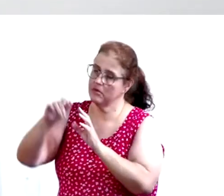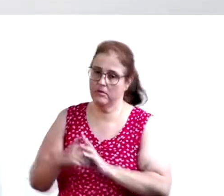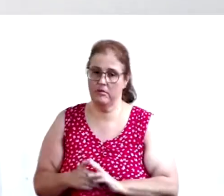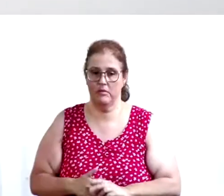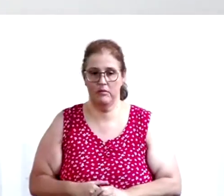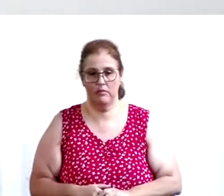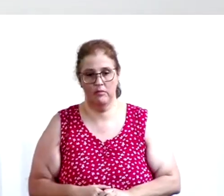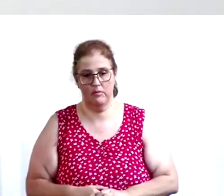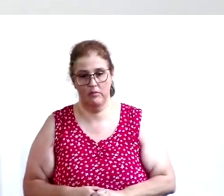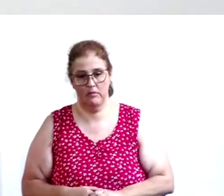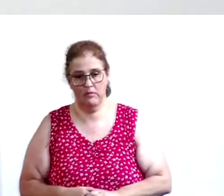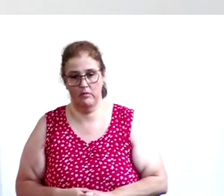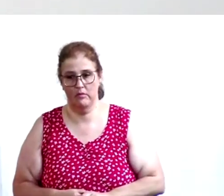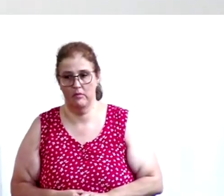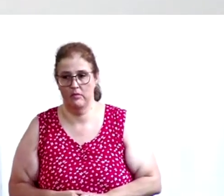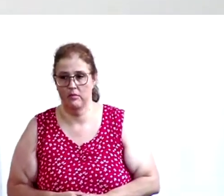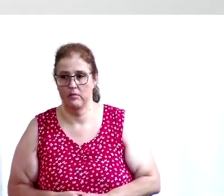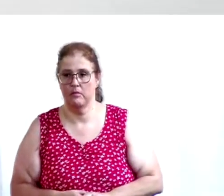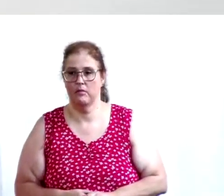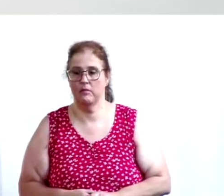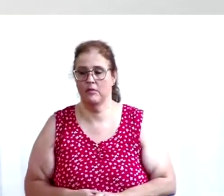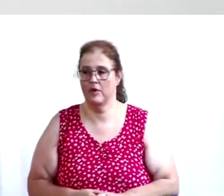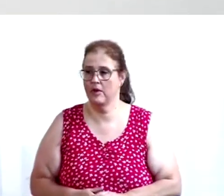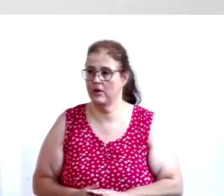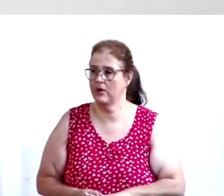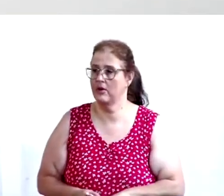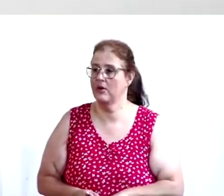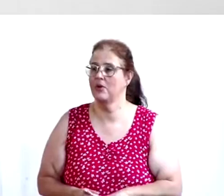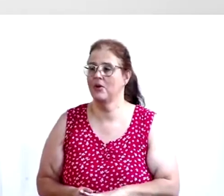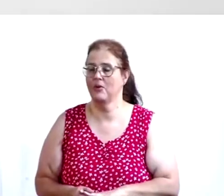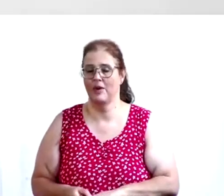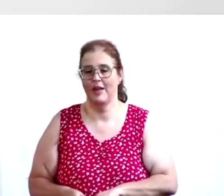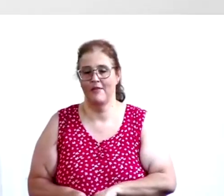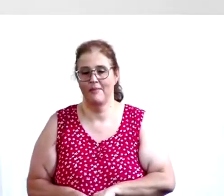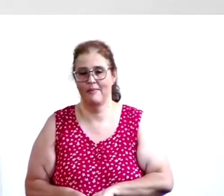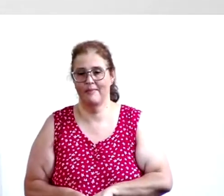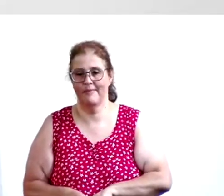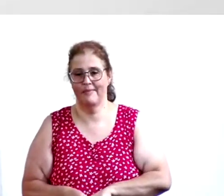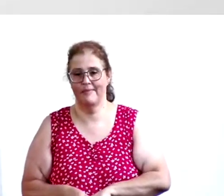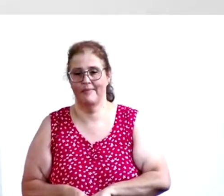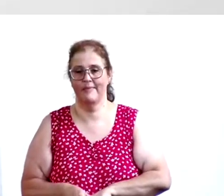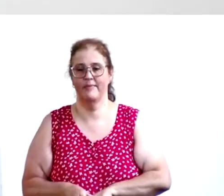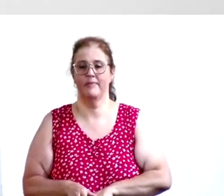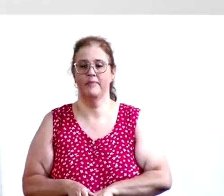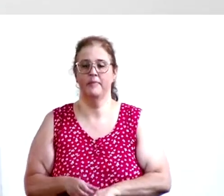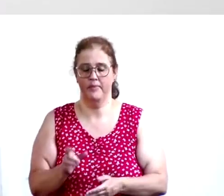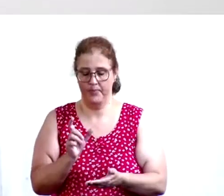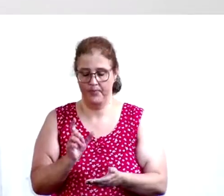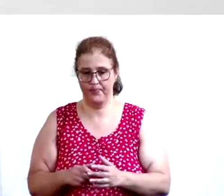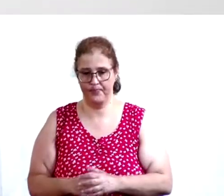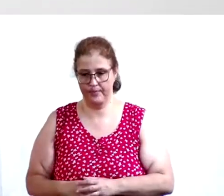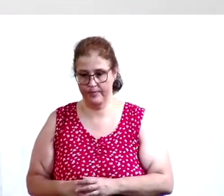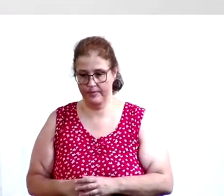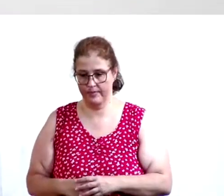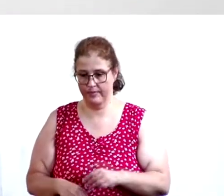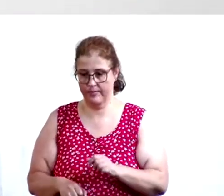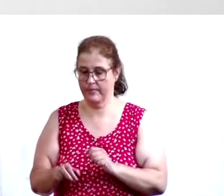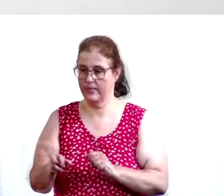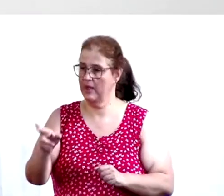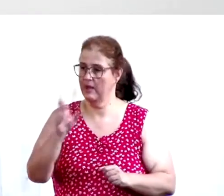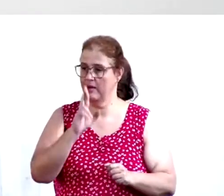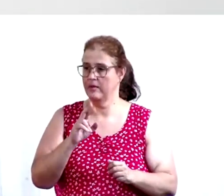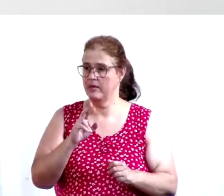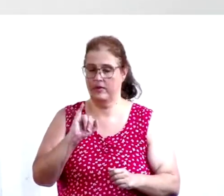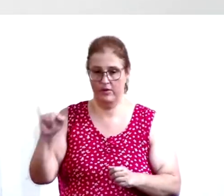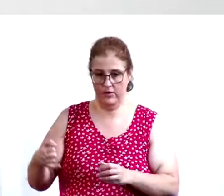que palavra é essa? Aí eles vão, conversam entre eles os príncipes e trazem uma resposta a Josué. Josué,